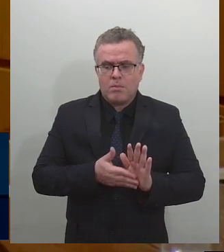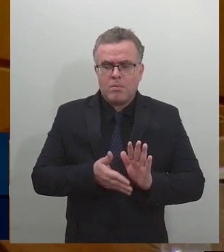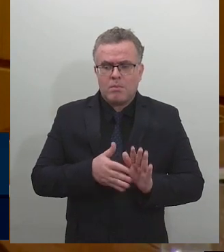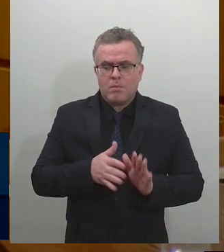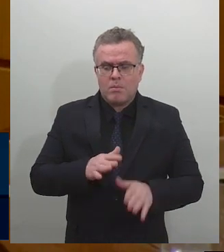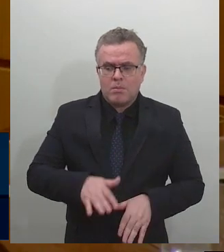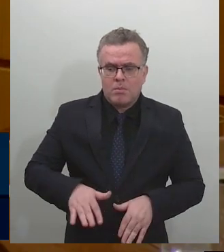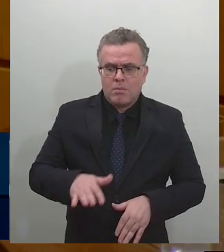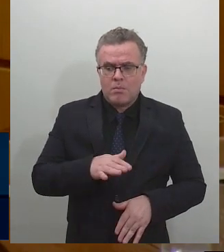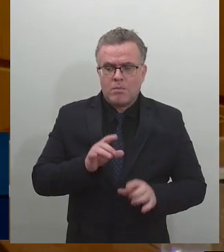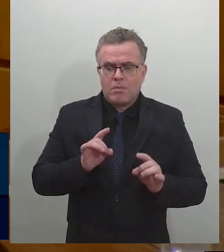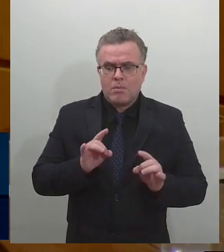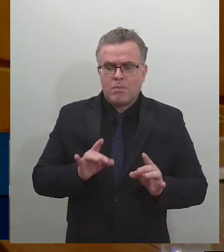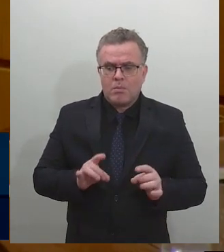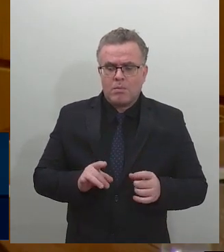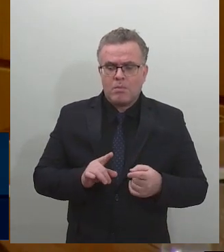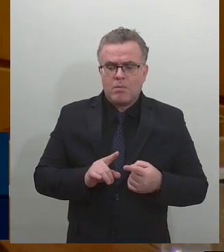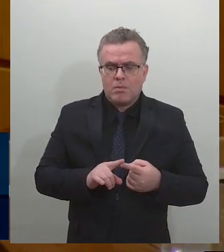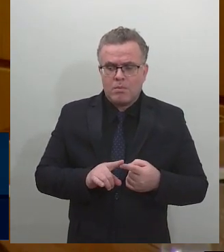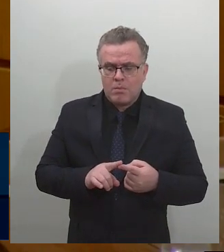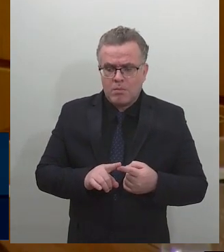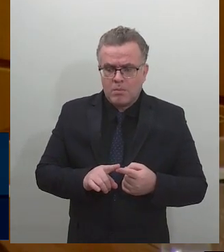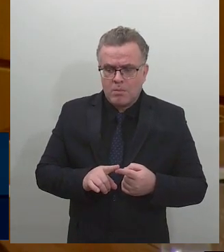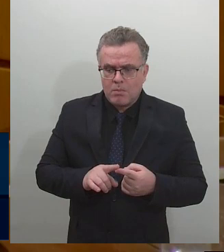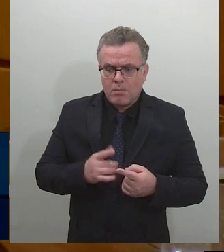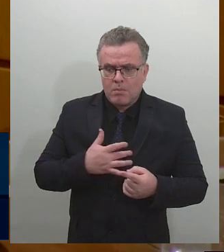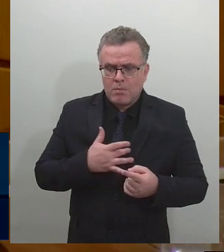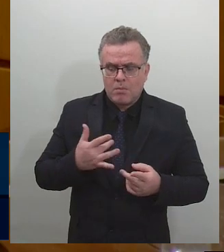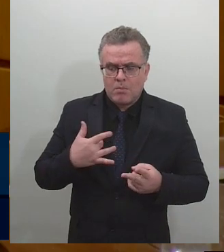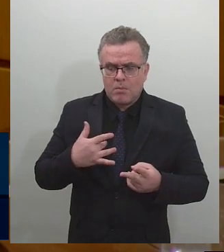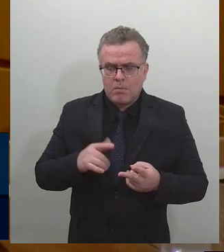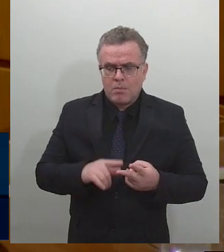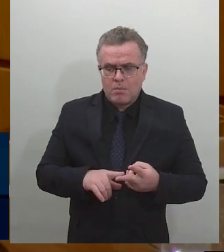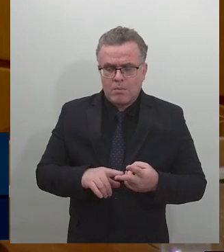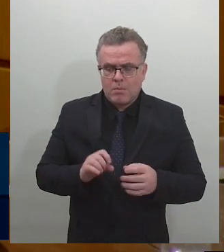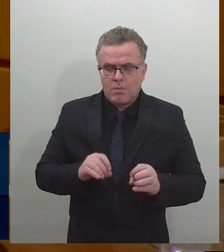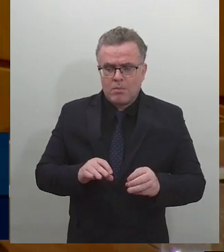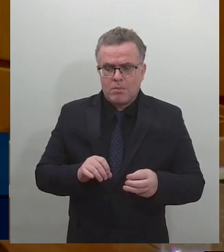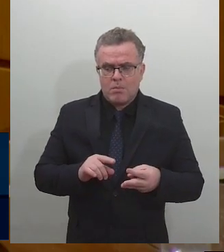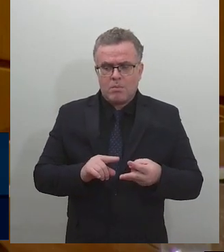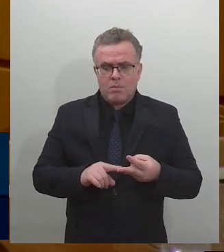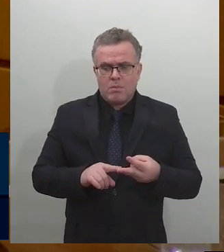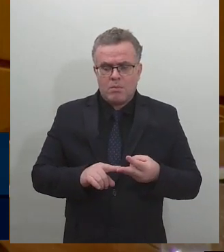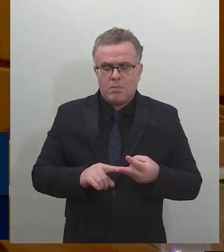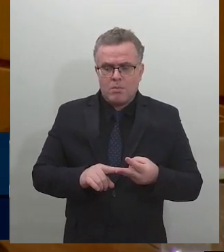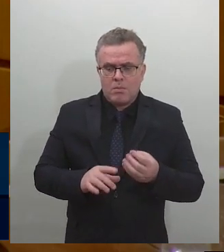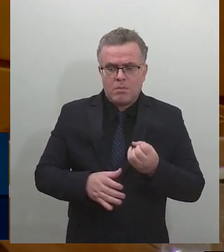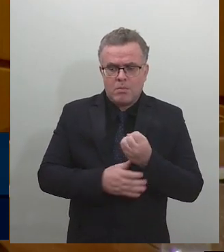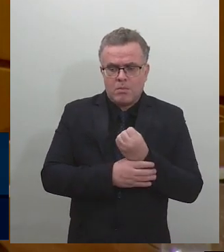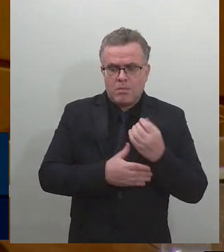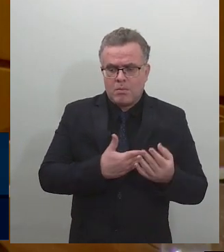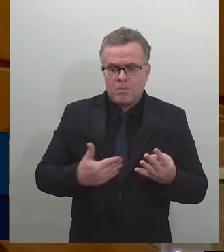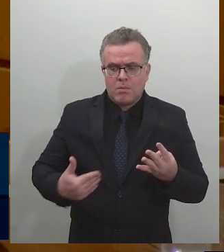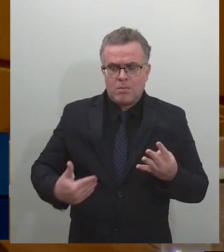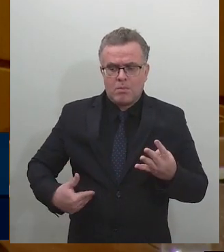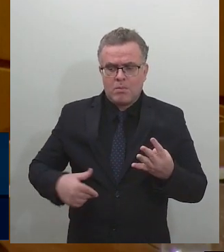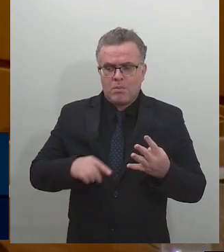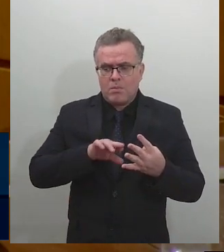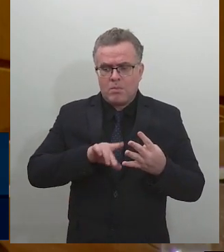educação, segurança pública e muitas outras, atendendo aqueles que mais